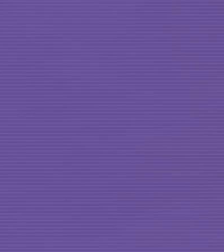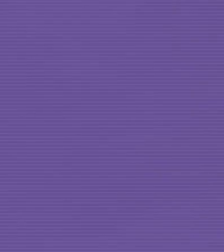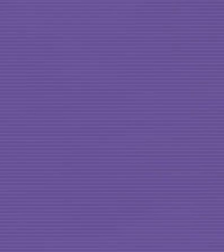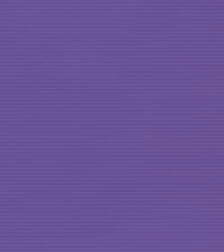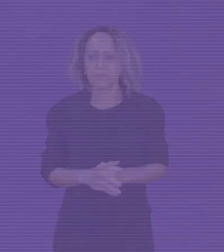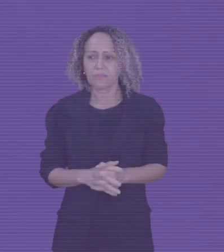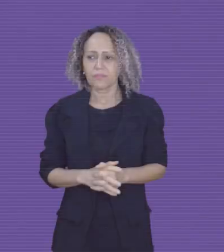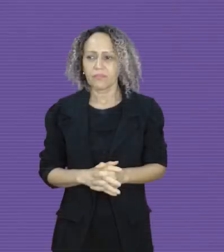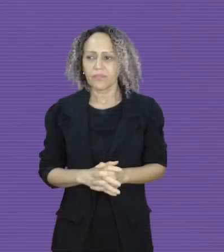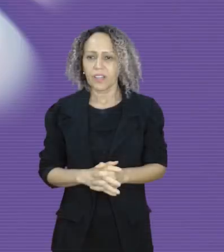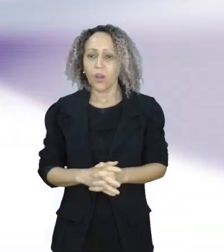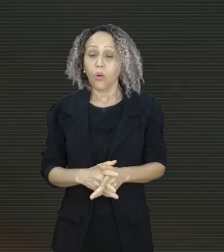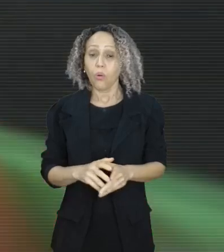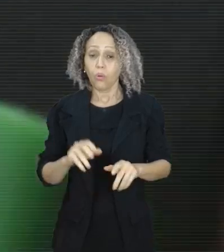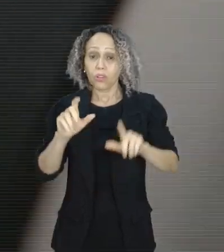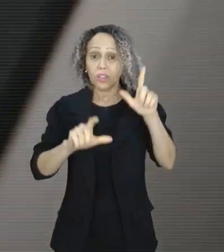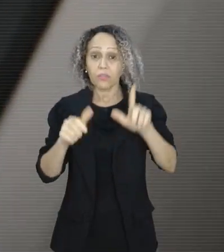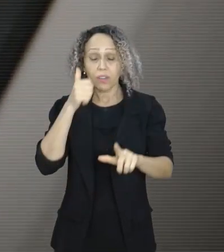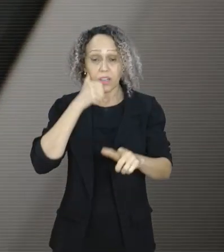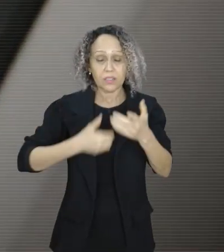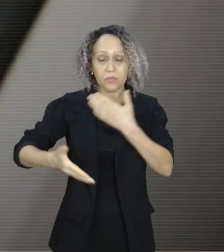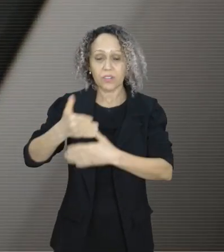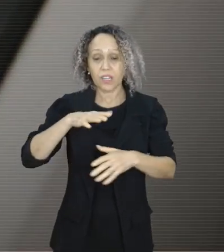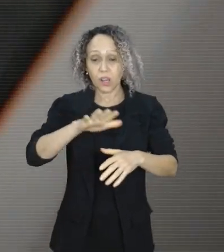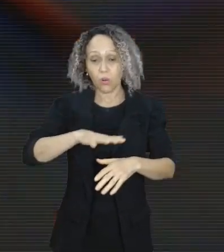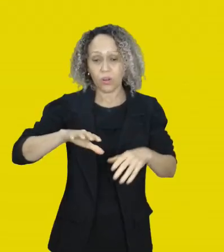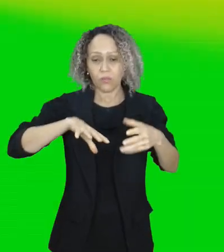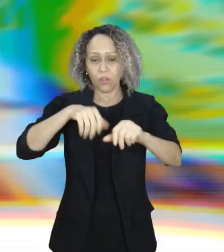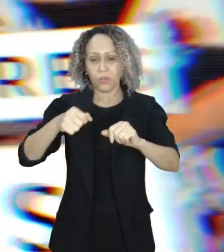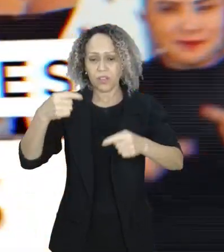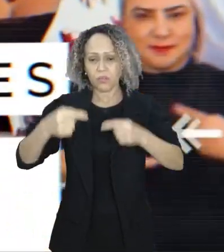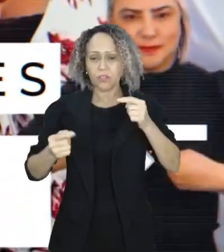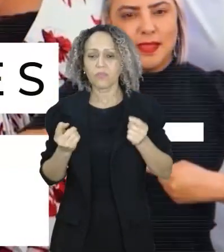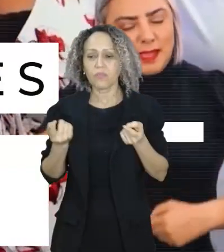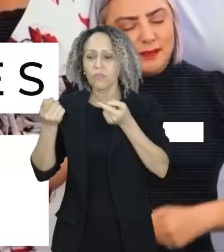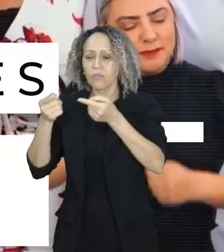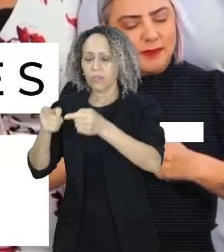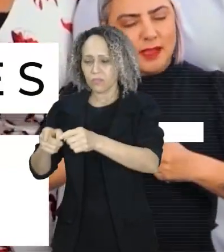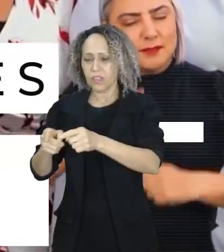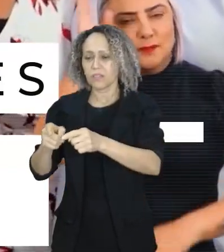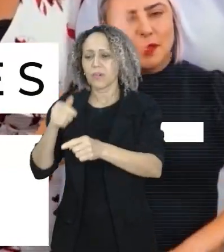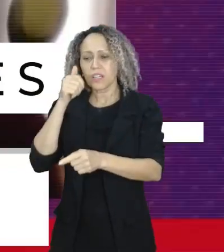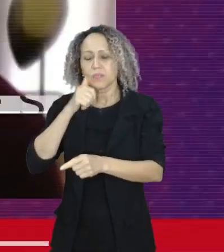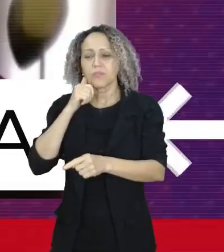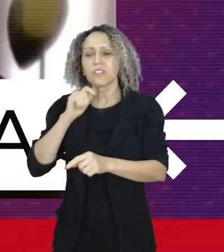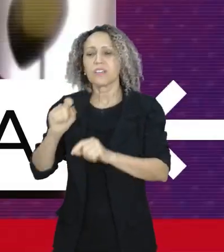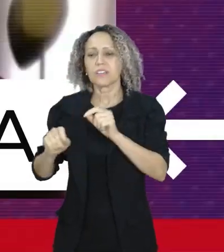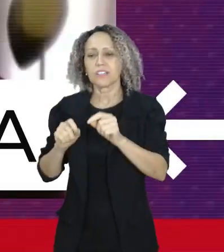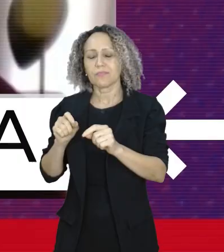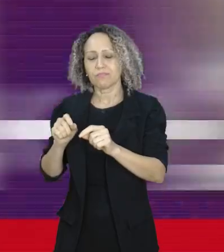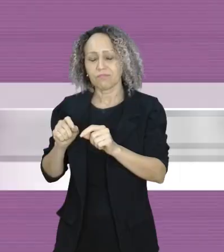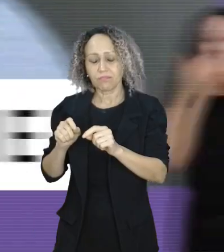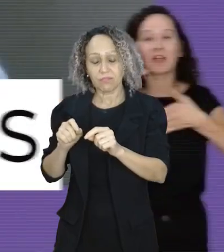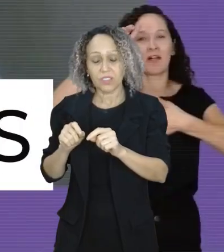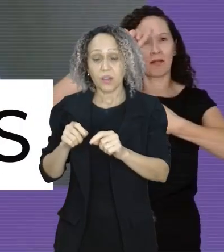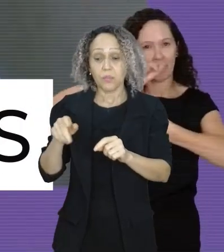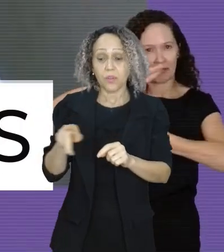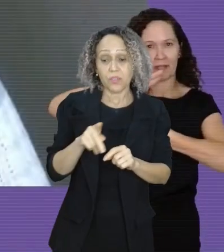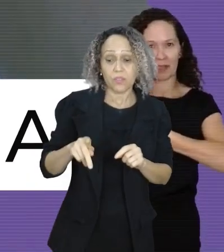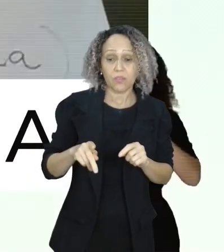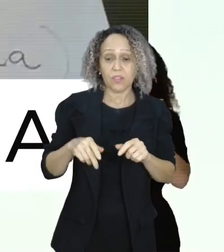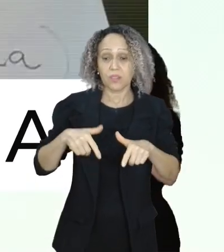O TV Elas por Elas é um espaço de formação política voltado para mulheres. Professoras,